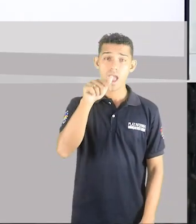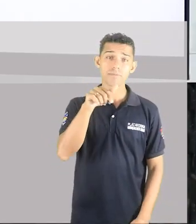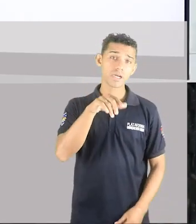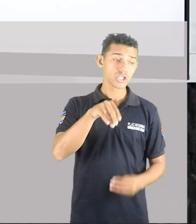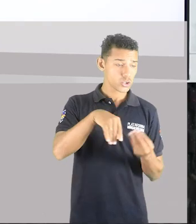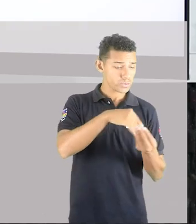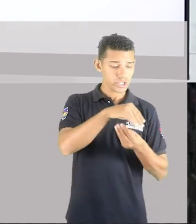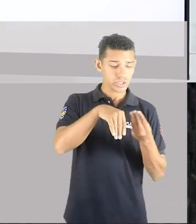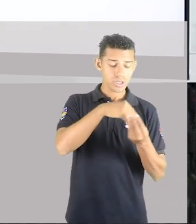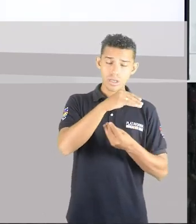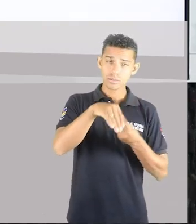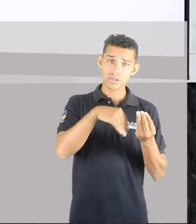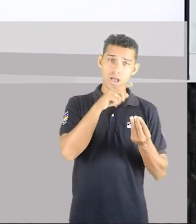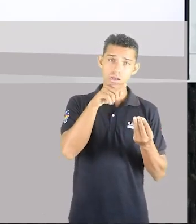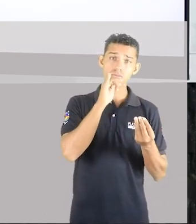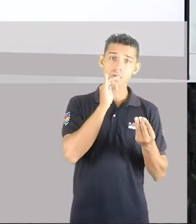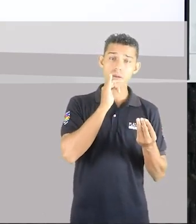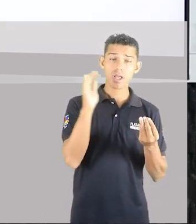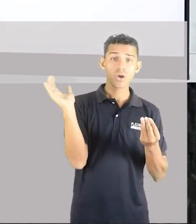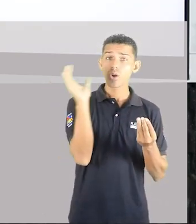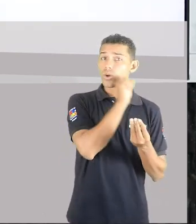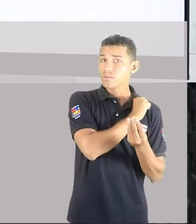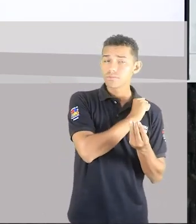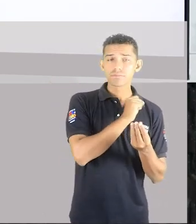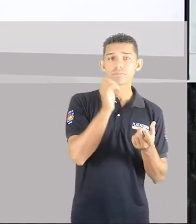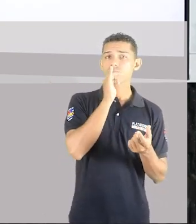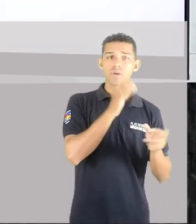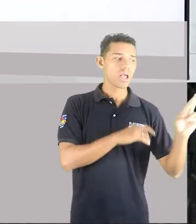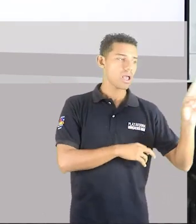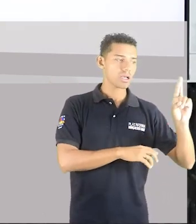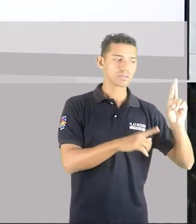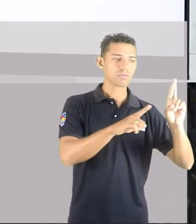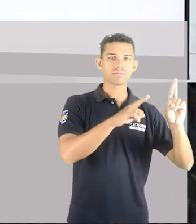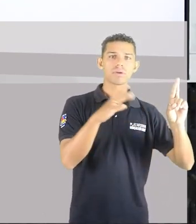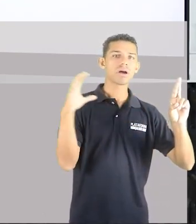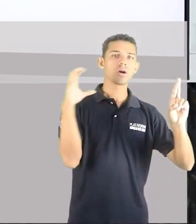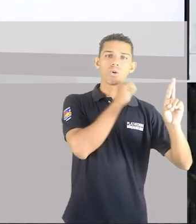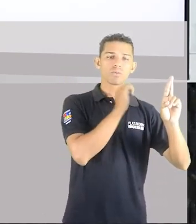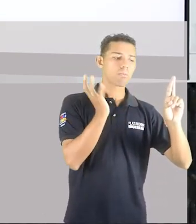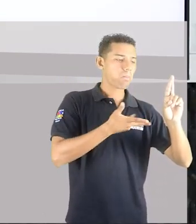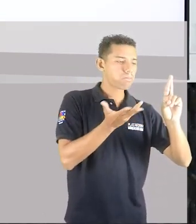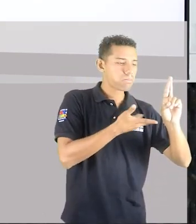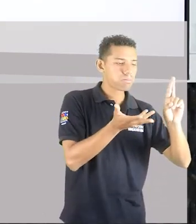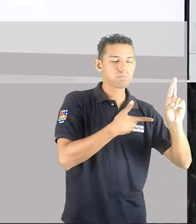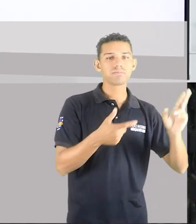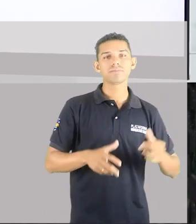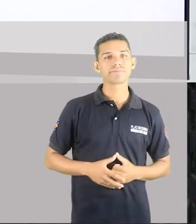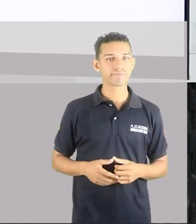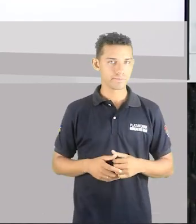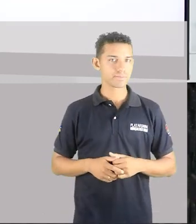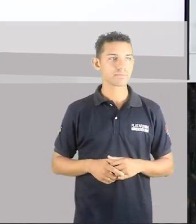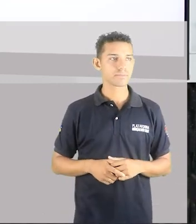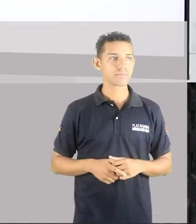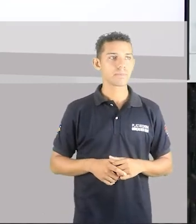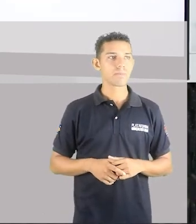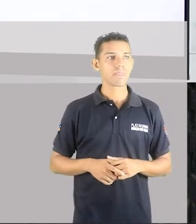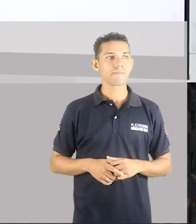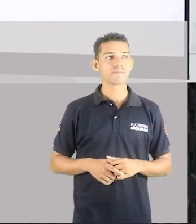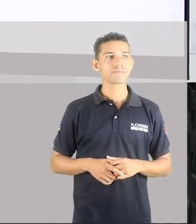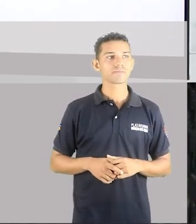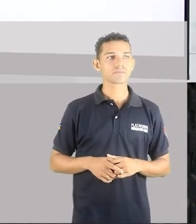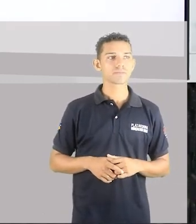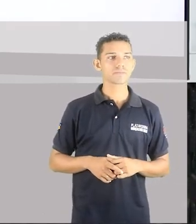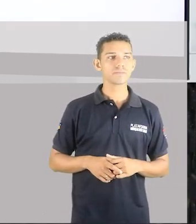substância que consegue acelerar a velocidade da reação. Então, eu poderia chegar bem aqui,